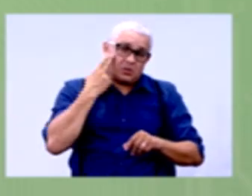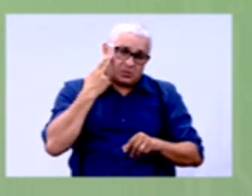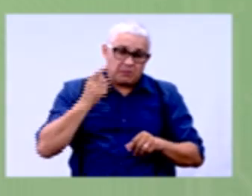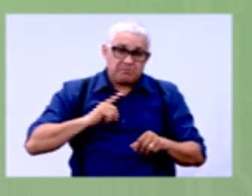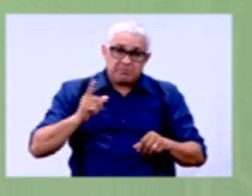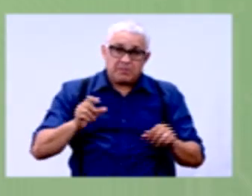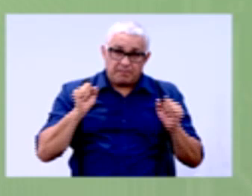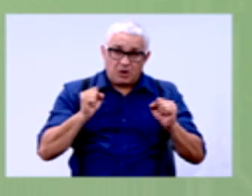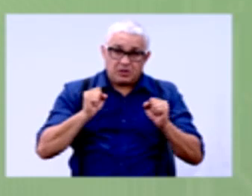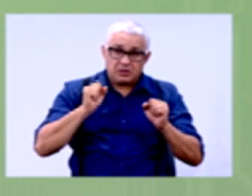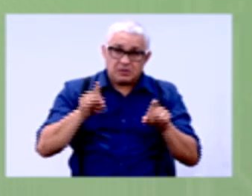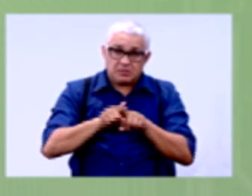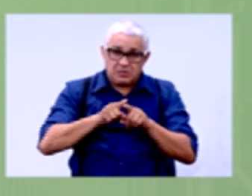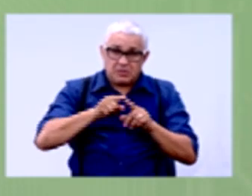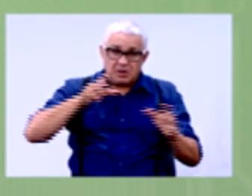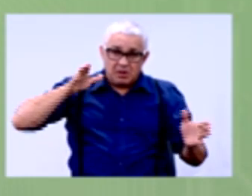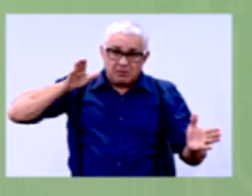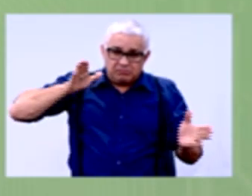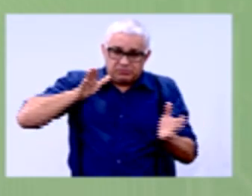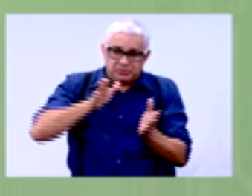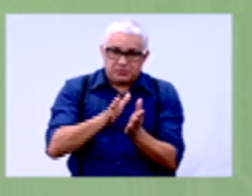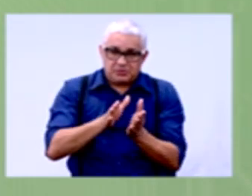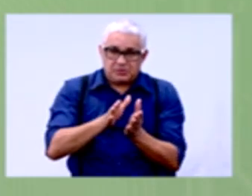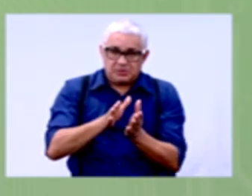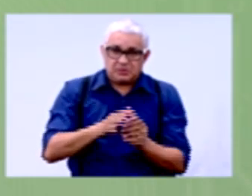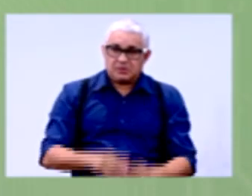seja necessário.